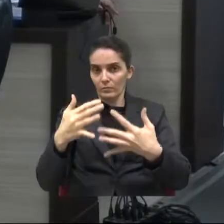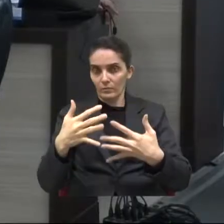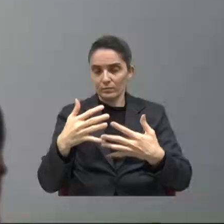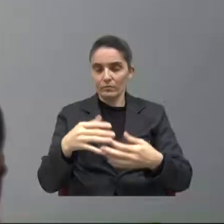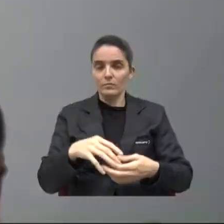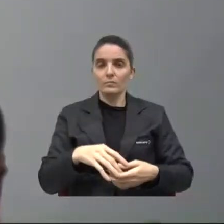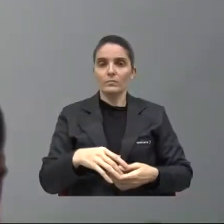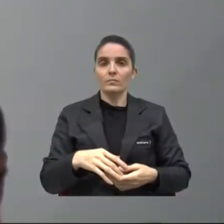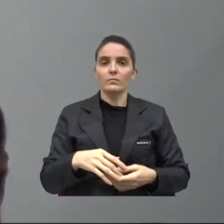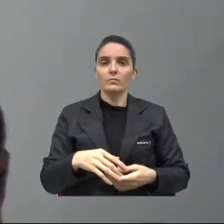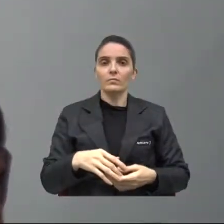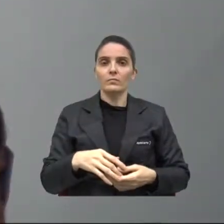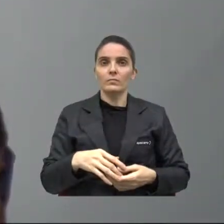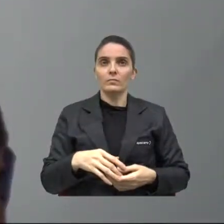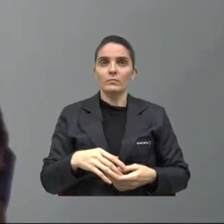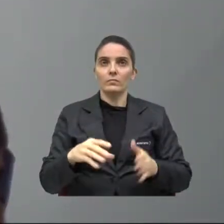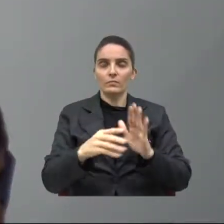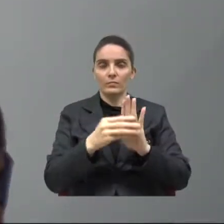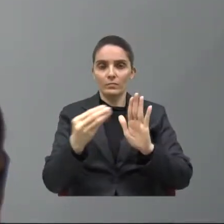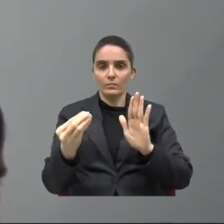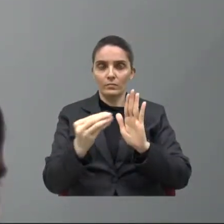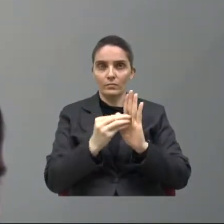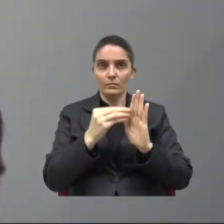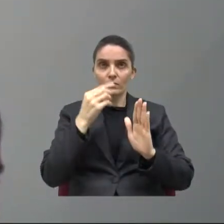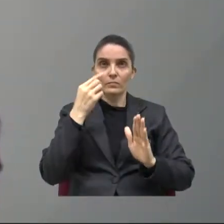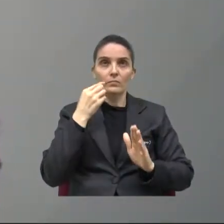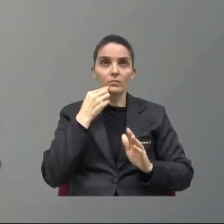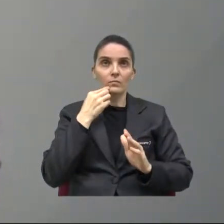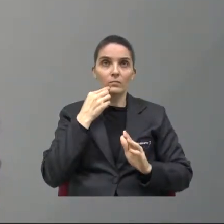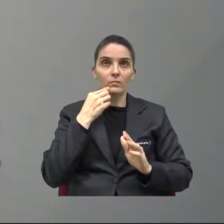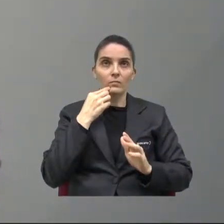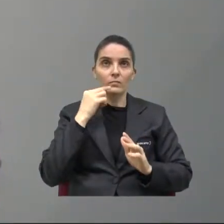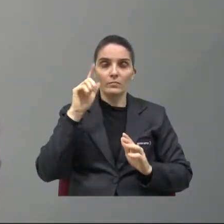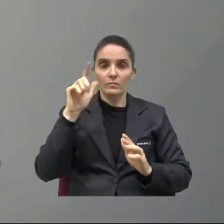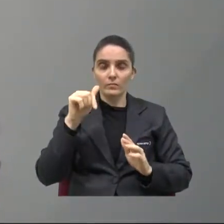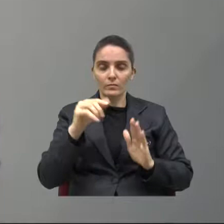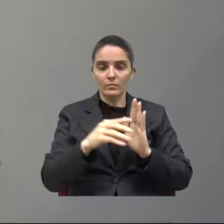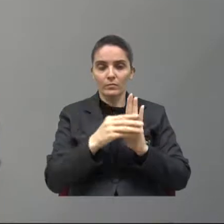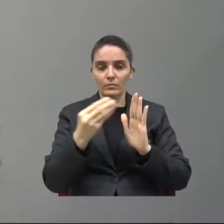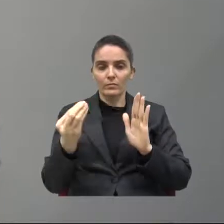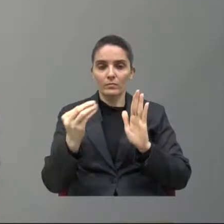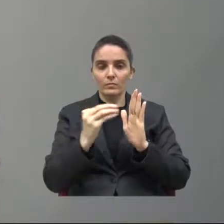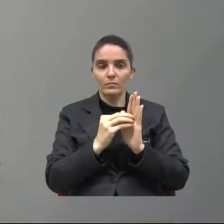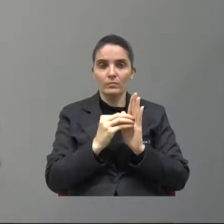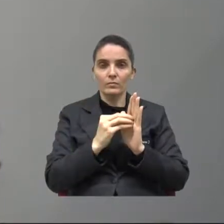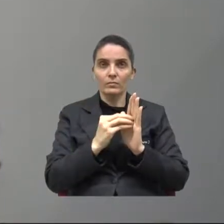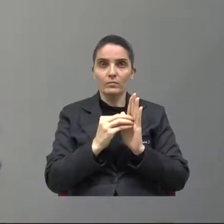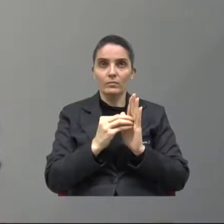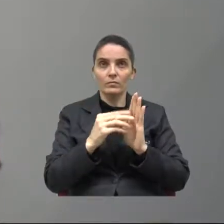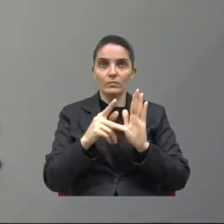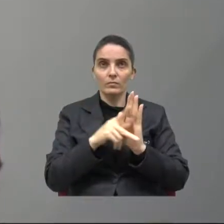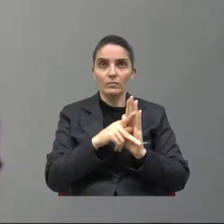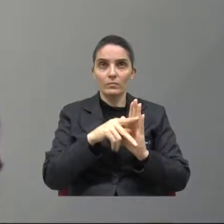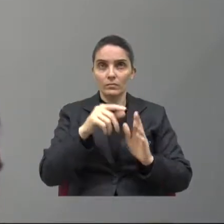e tem essa emenda do vereador Cleiton. Em seguida, tem uma emenda de minha autoria.